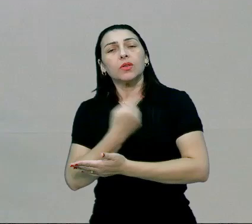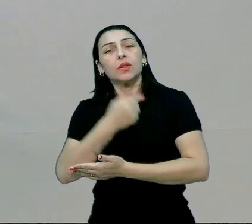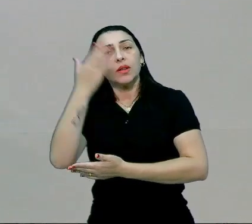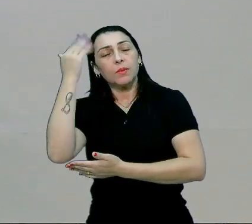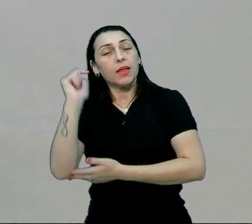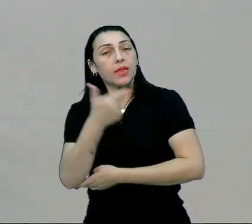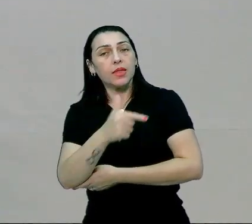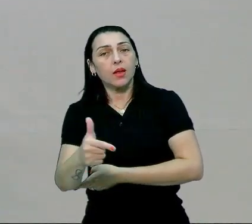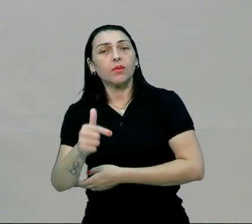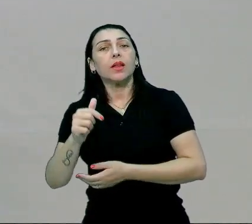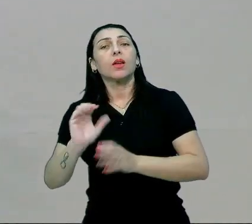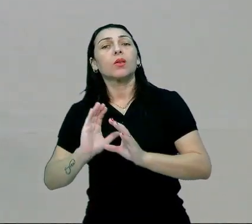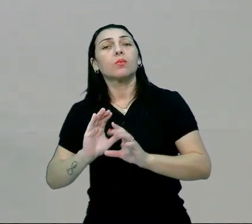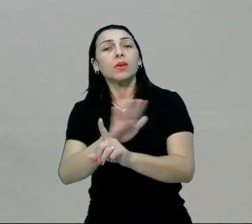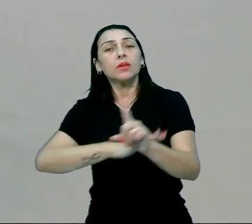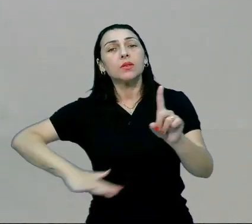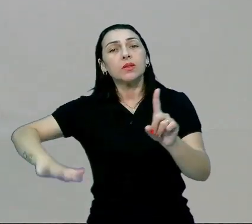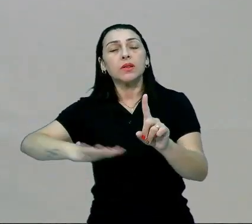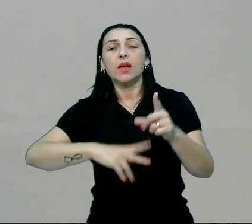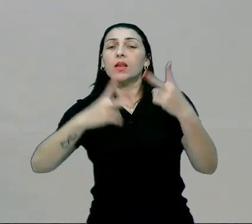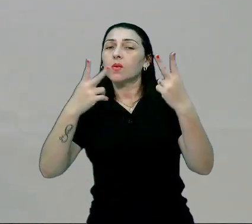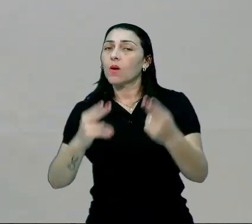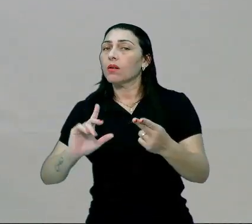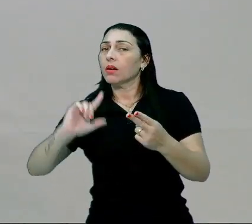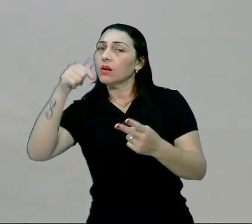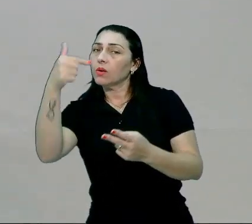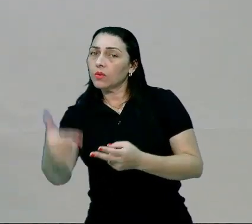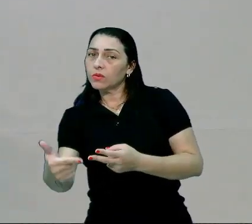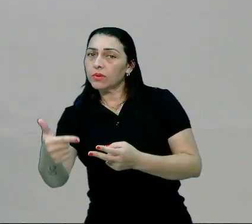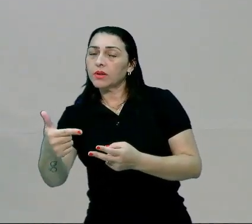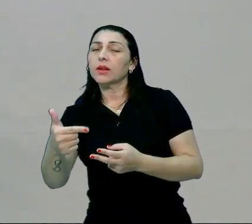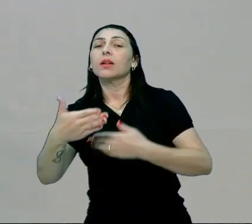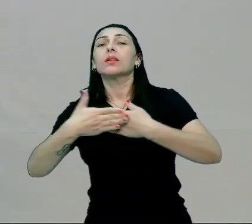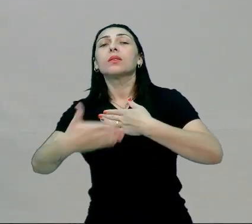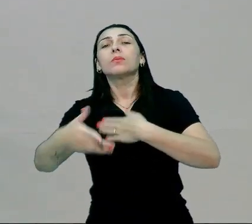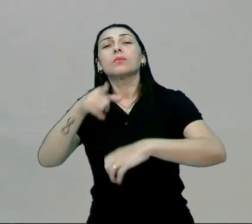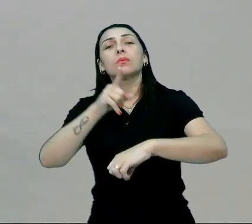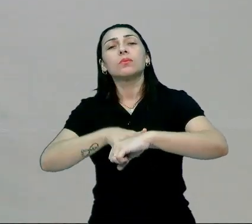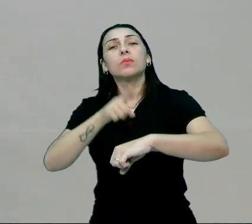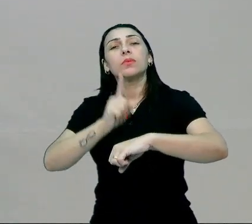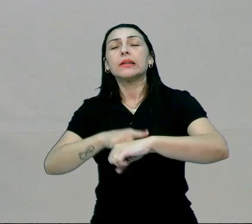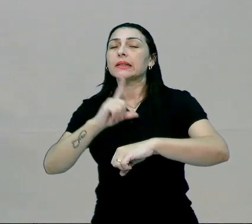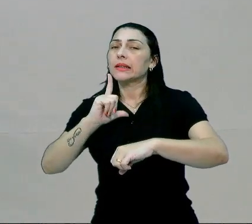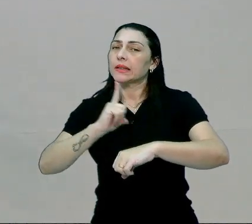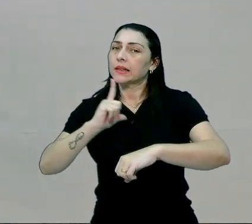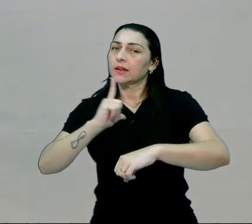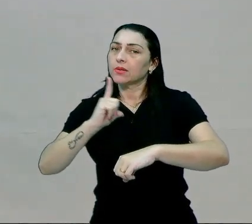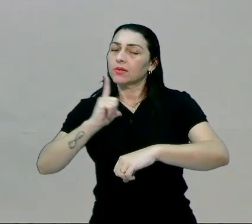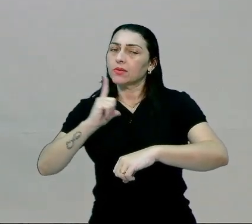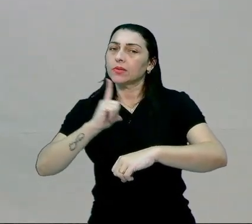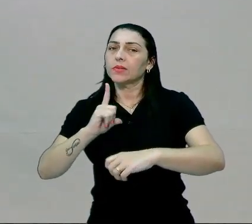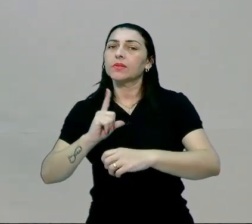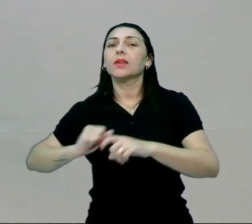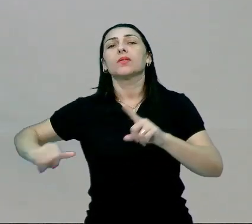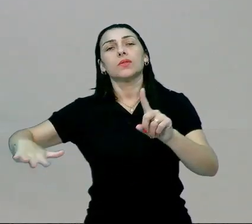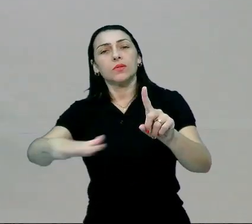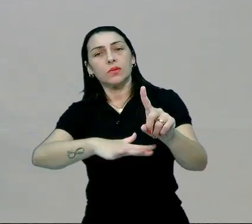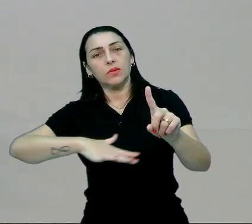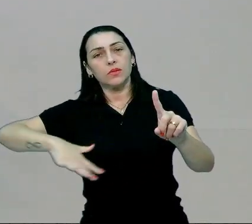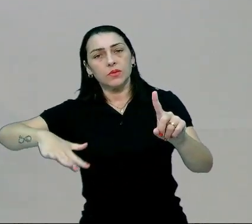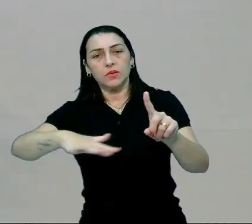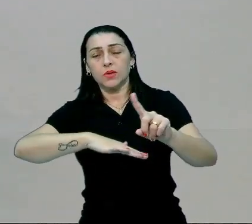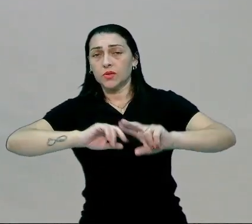não há uma sociedade igual a outra. E a partir do momento que existe